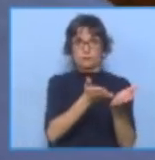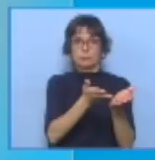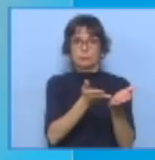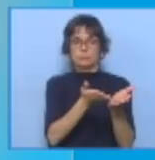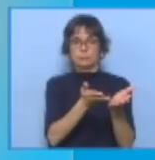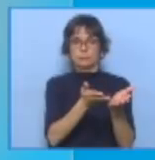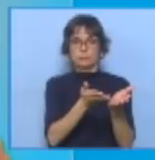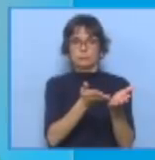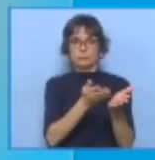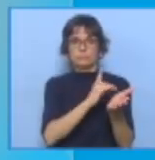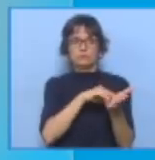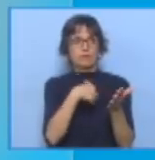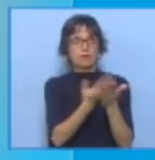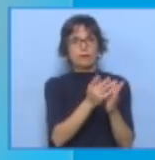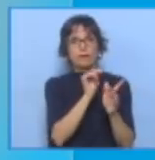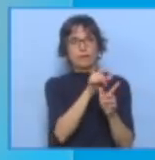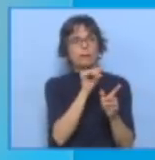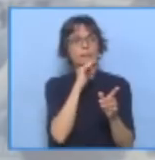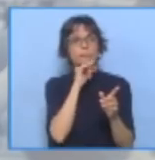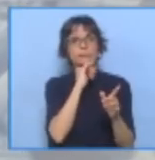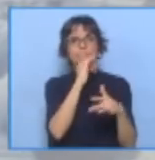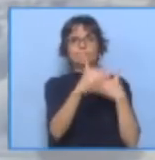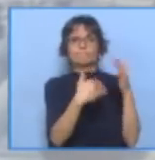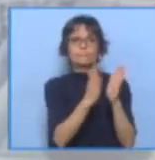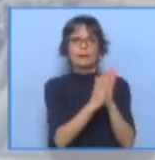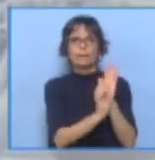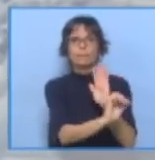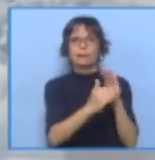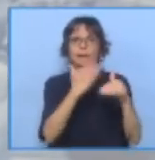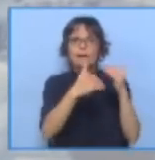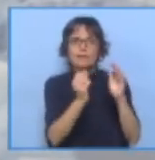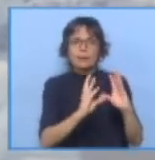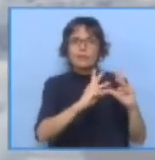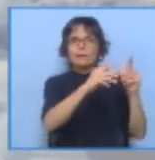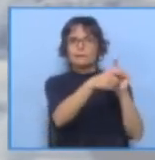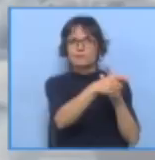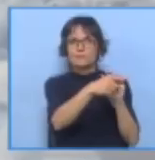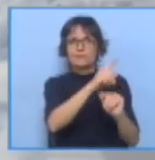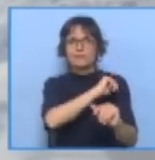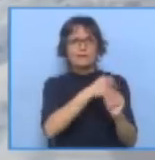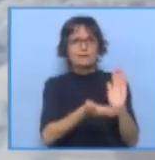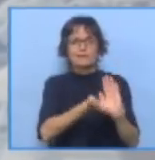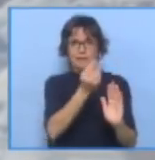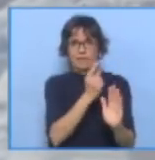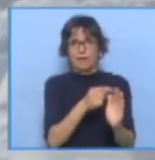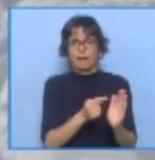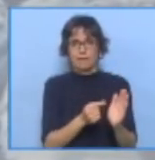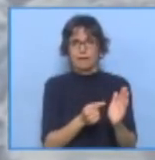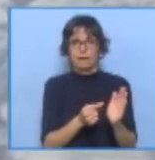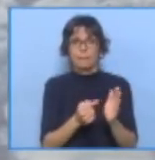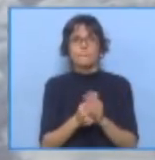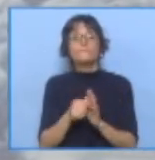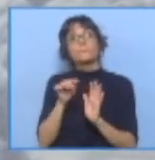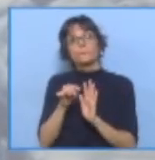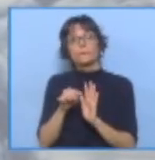eles também ter essa possibilidade. E portanto que esta viagem do Papa é uma ocasião de expressão pública da fé nestes locais onde